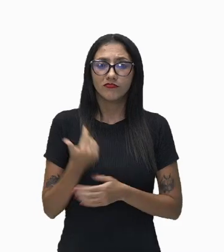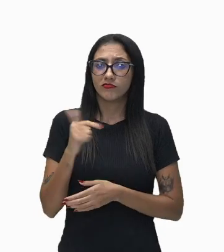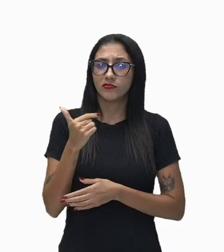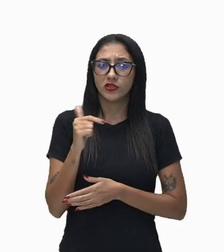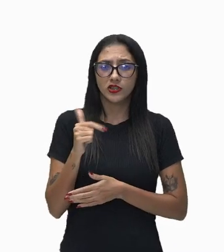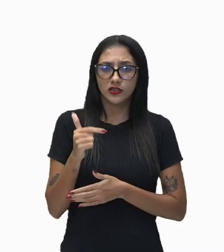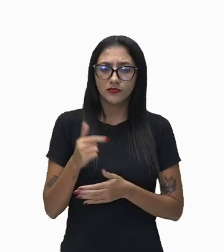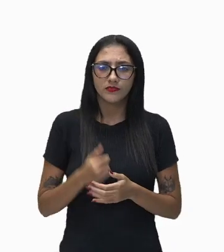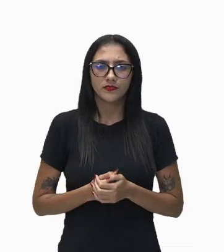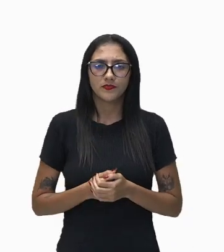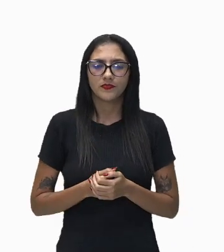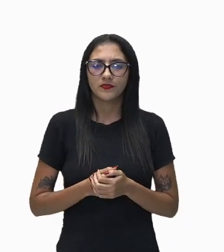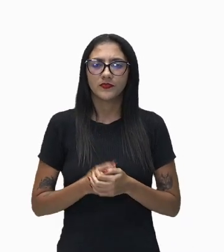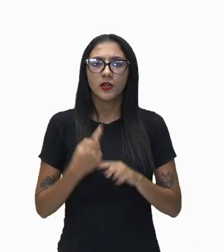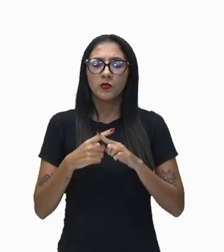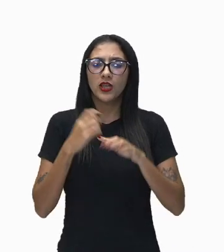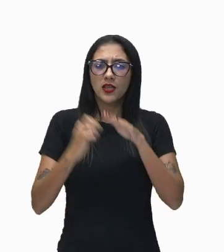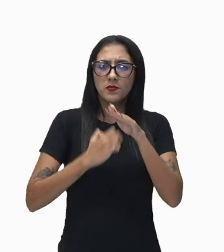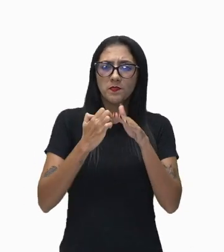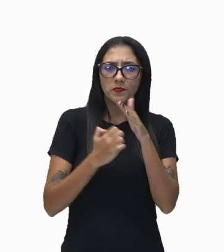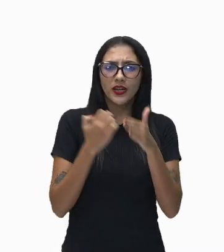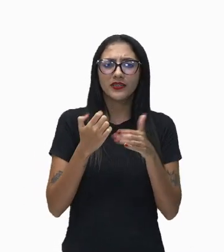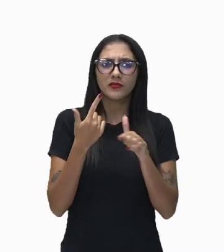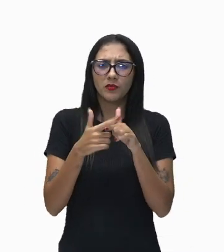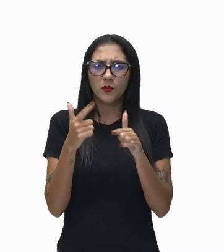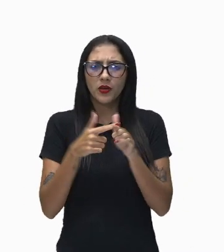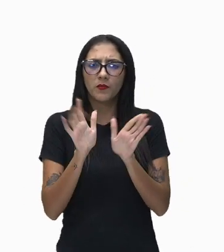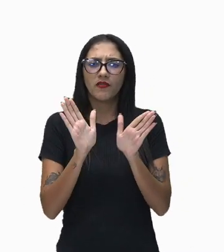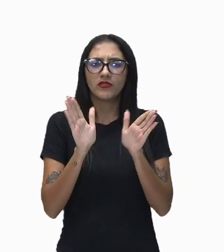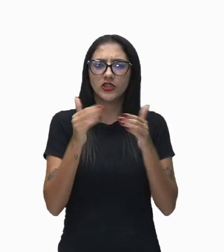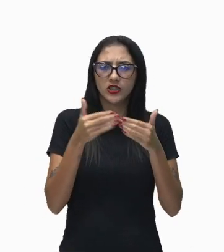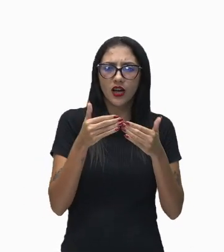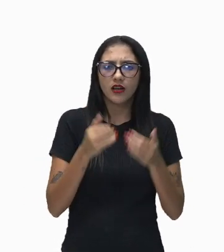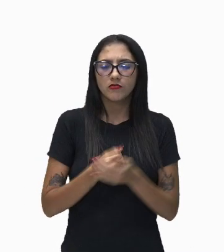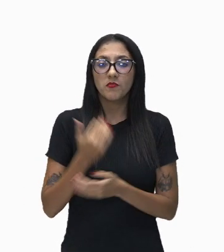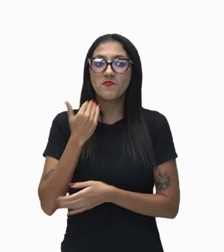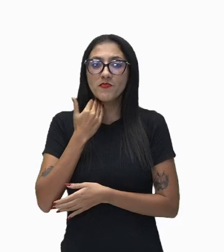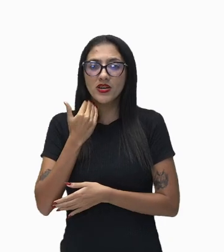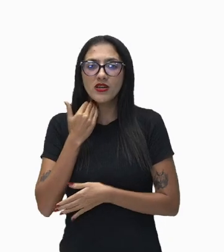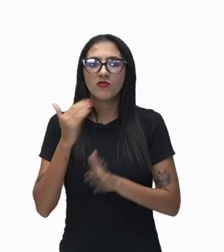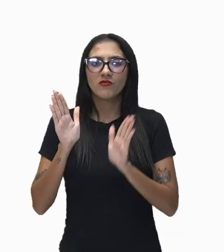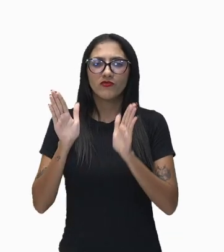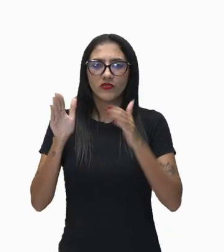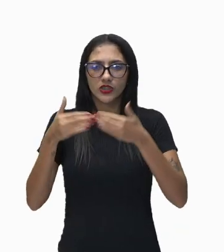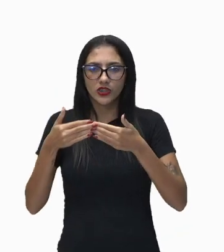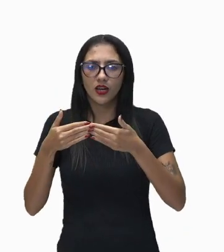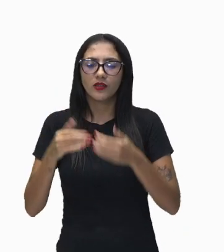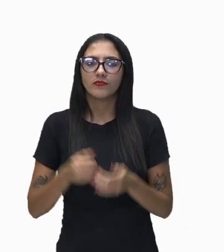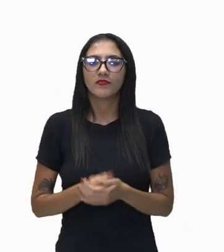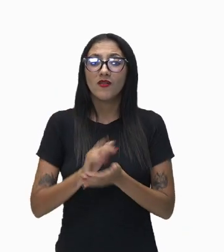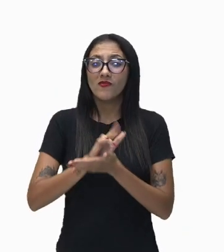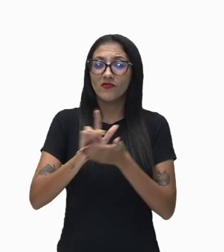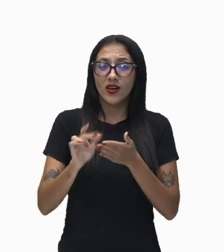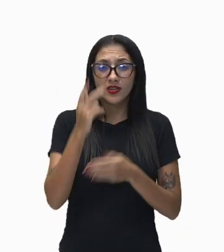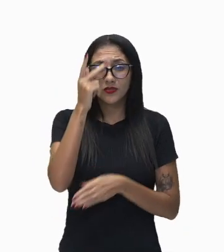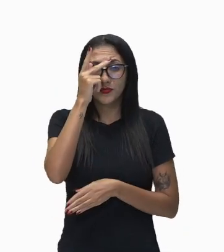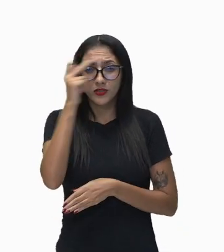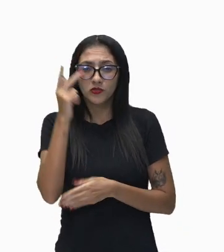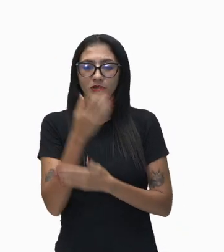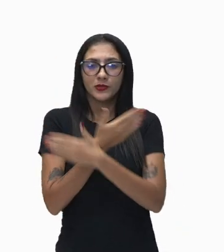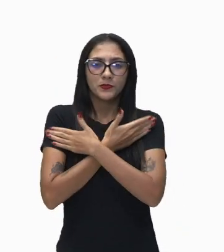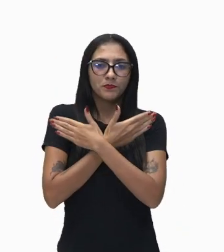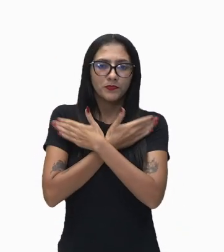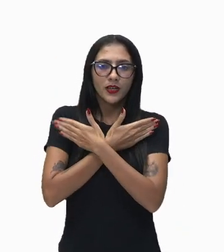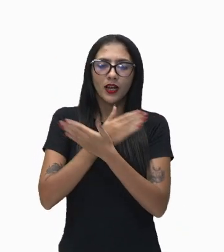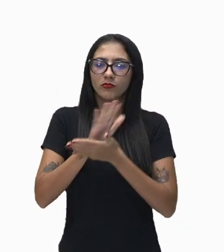empresas faliram, instituições financeiras faliram e muita gente acabou em uma situação de miséria,